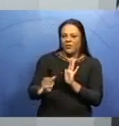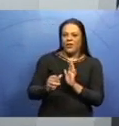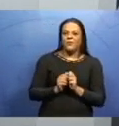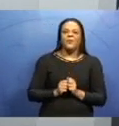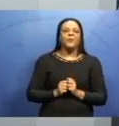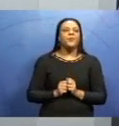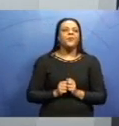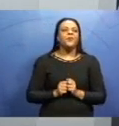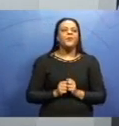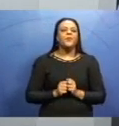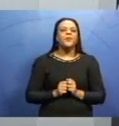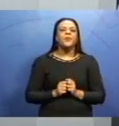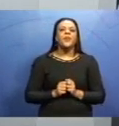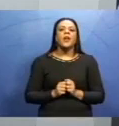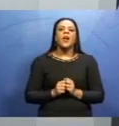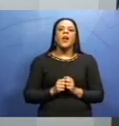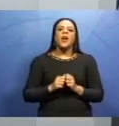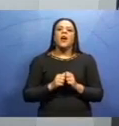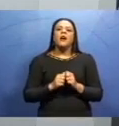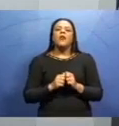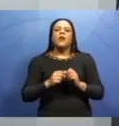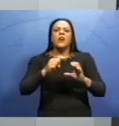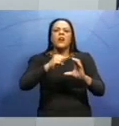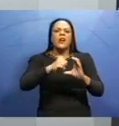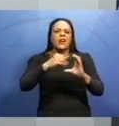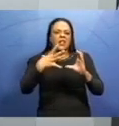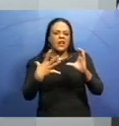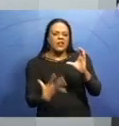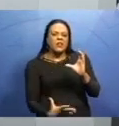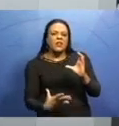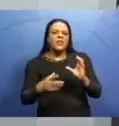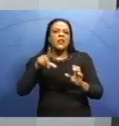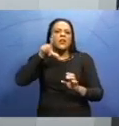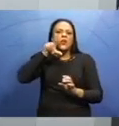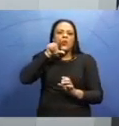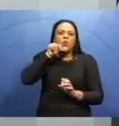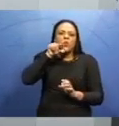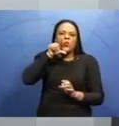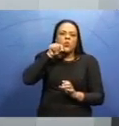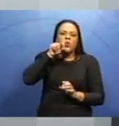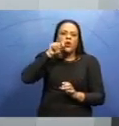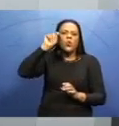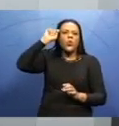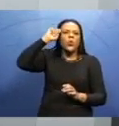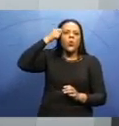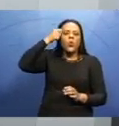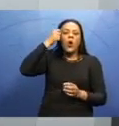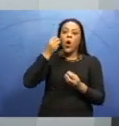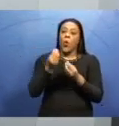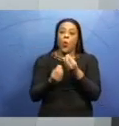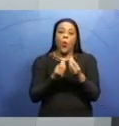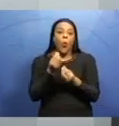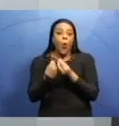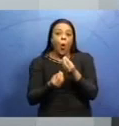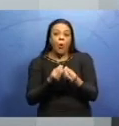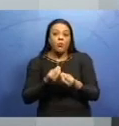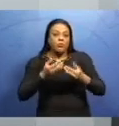Quais a característica do corvo? Como ele é? Quando nós falamos em características, é como é.